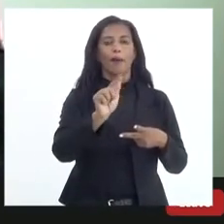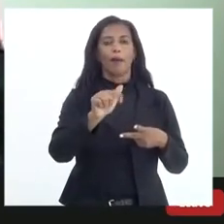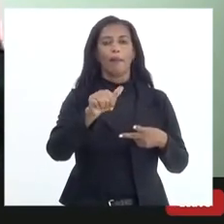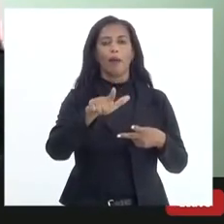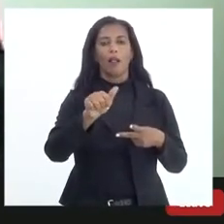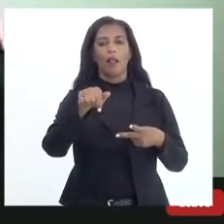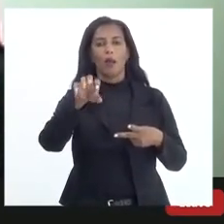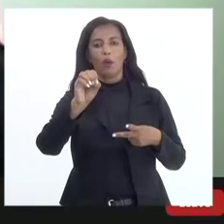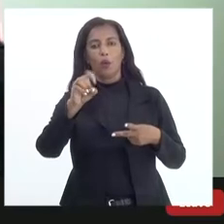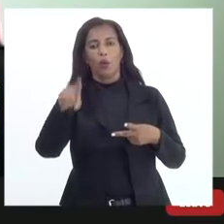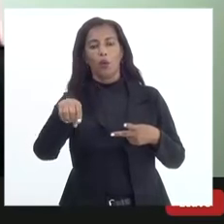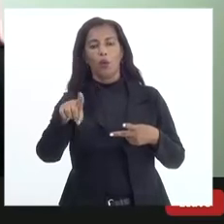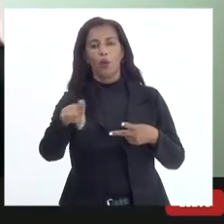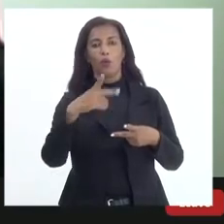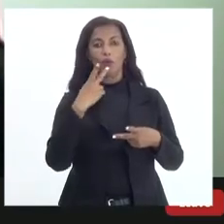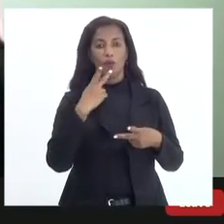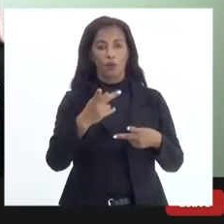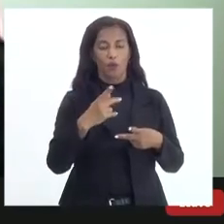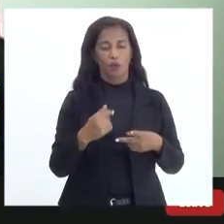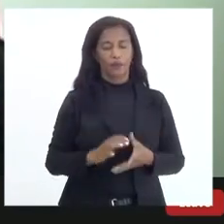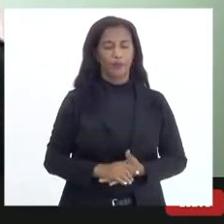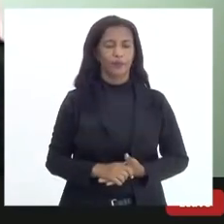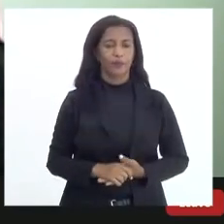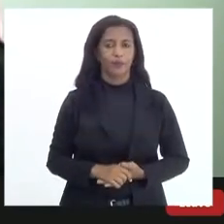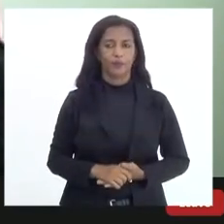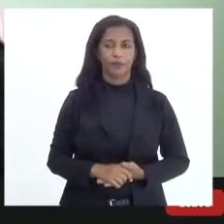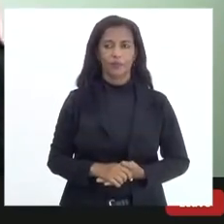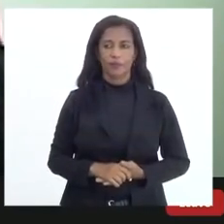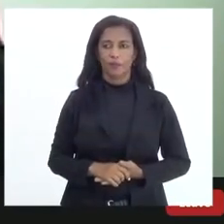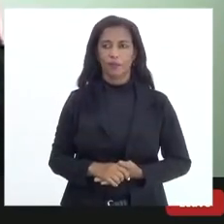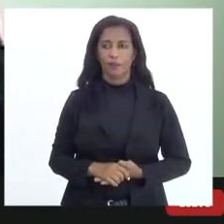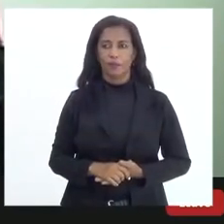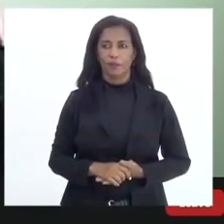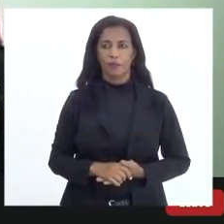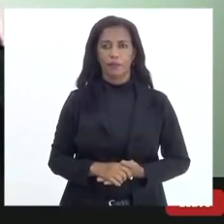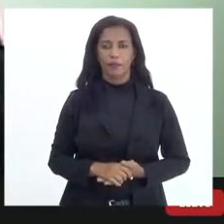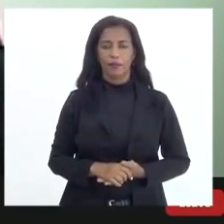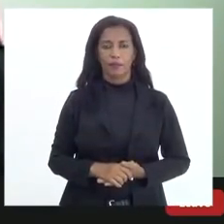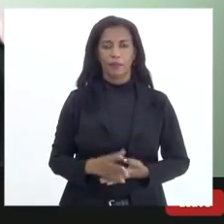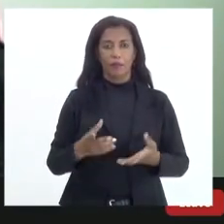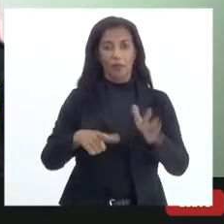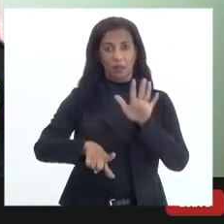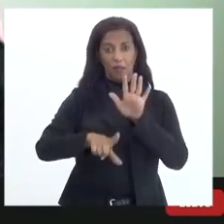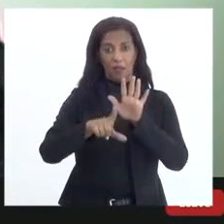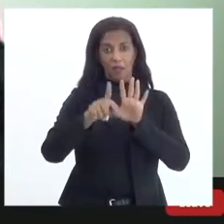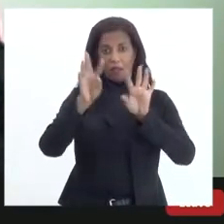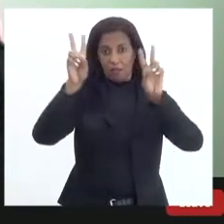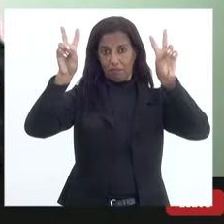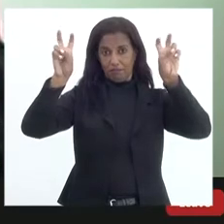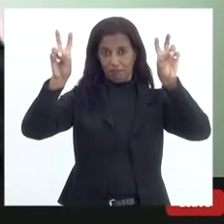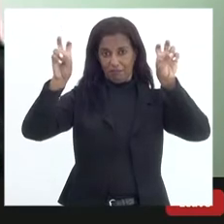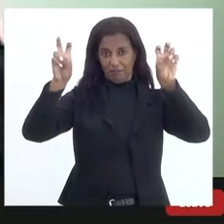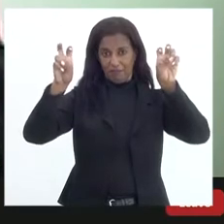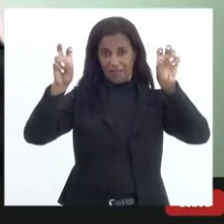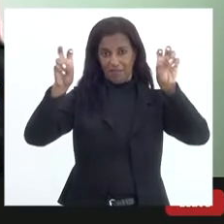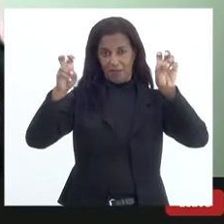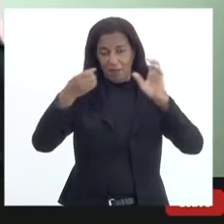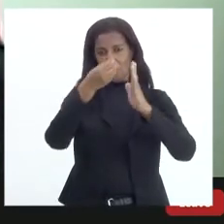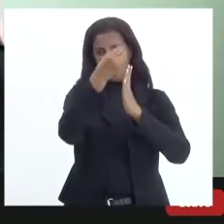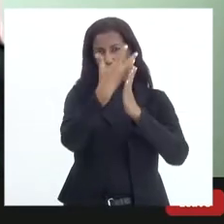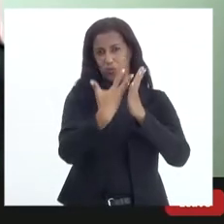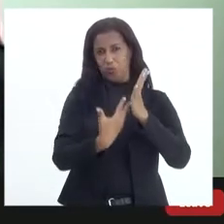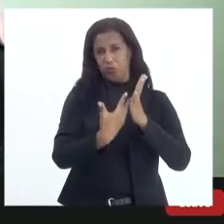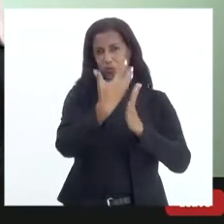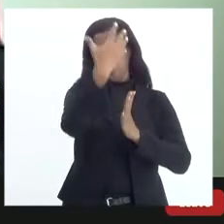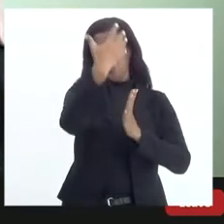dos Santos colocou a respeito da farta legislação sobre o tema. O próprio deputado Átila Nunes